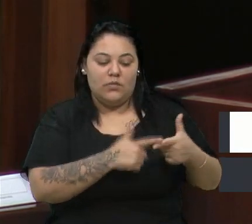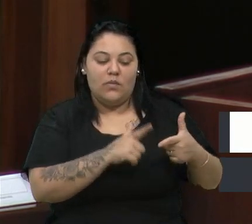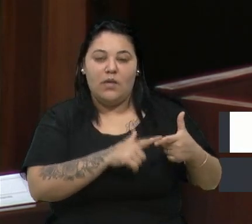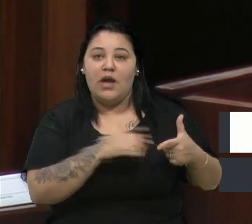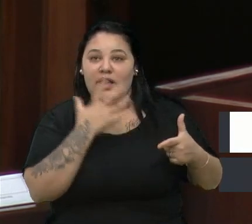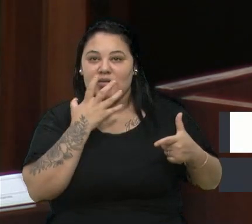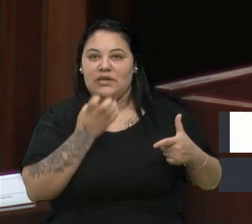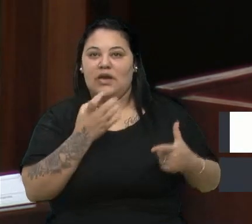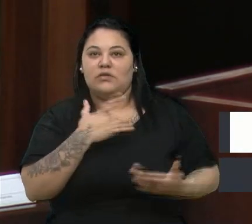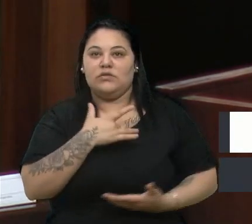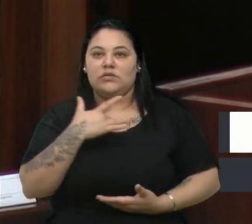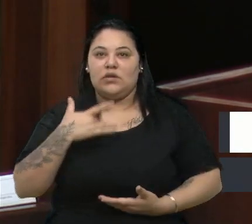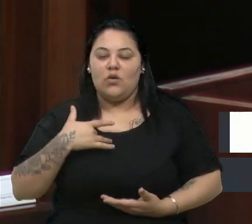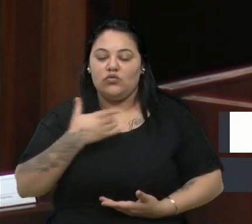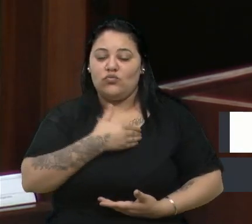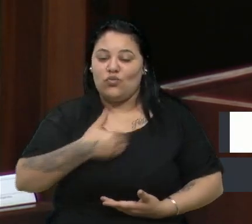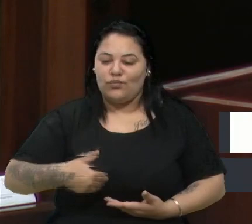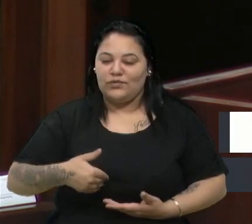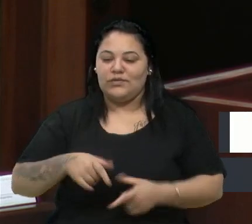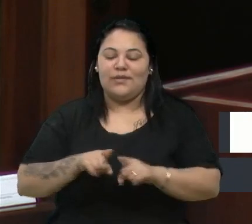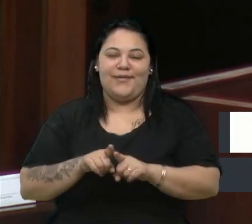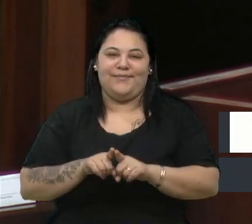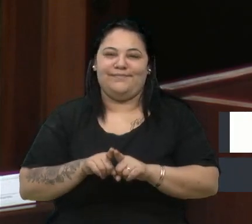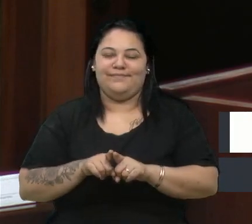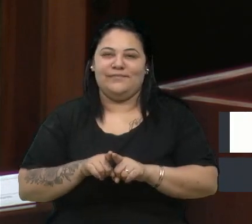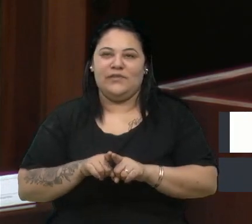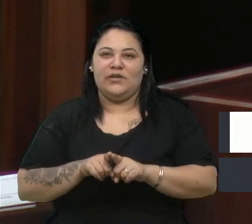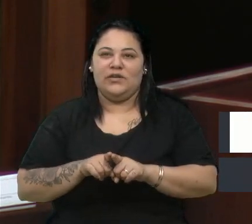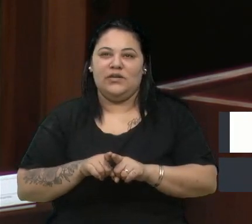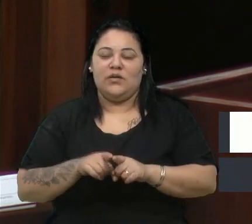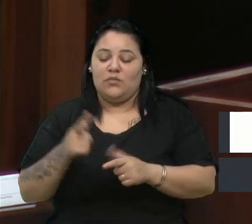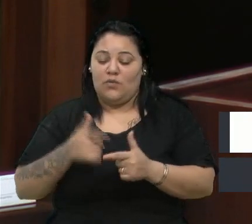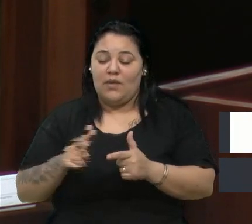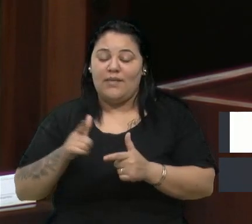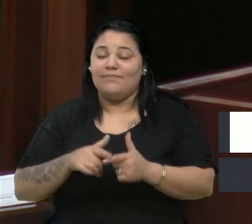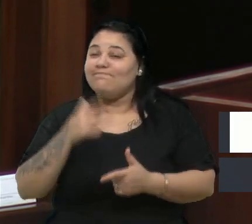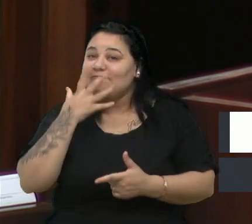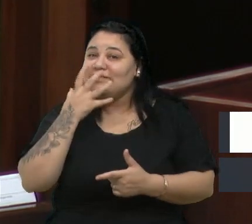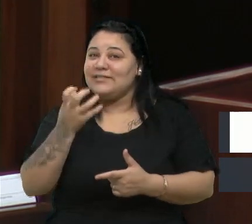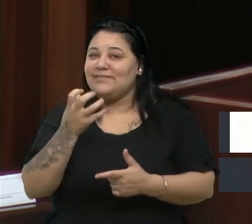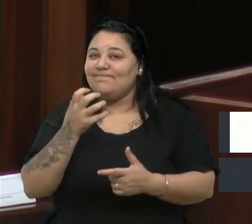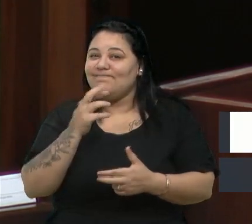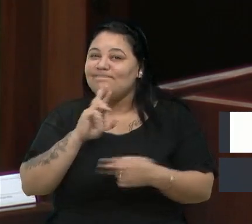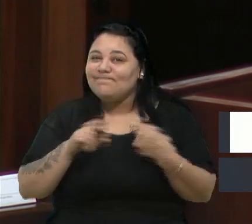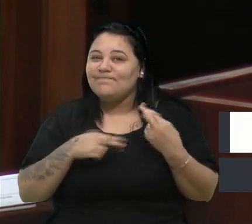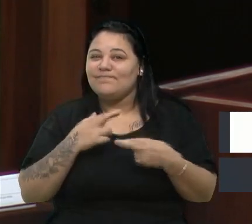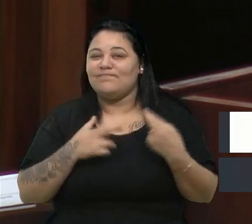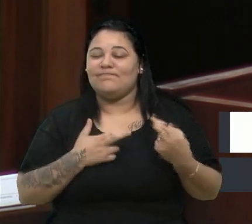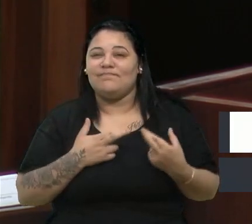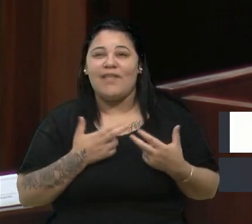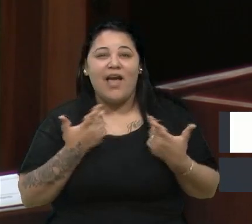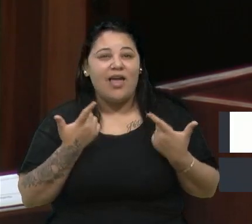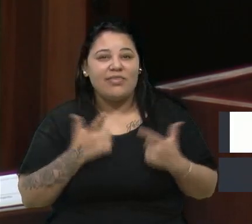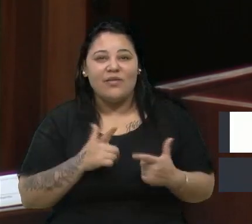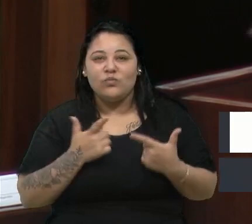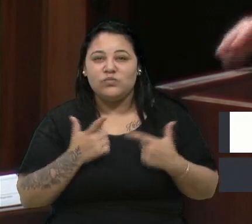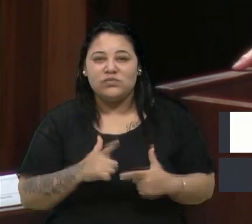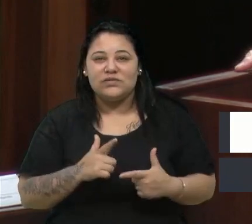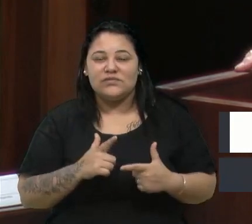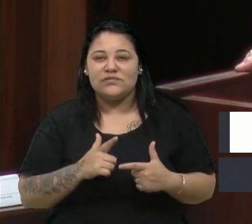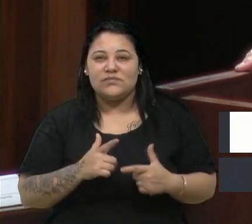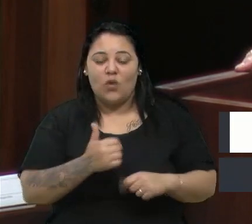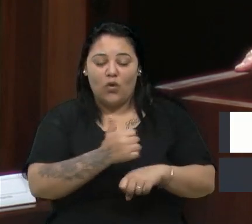de saúde pública, problema sério relacionado a não ter ninguém que atenda